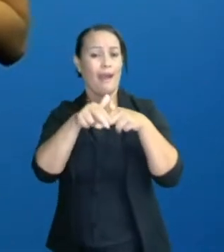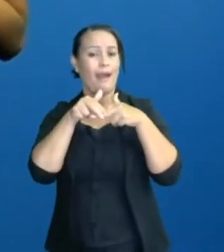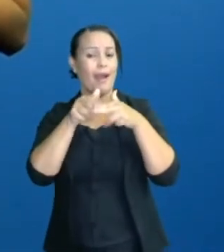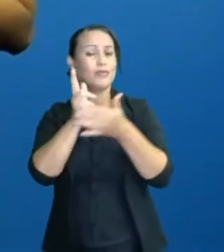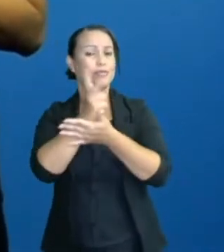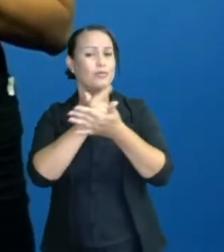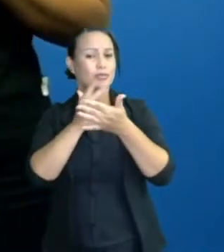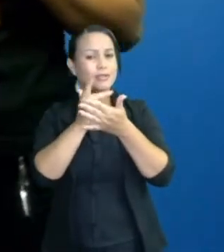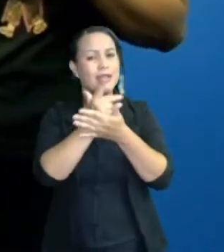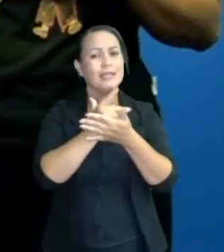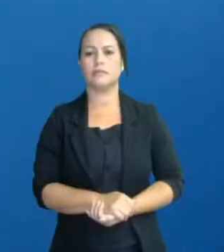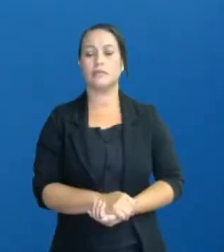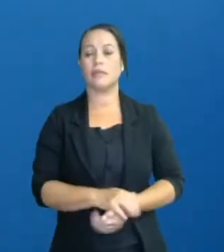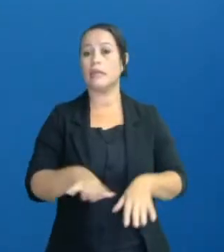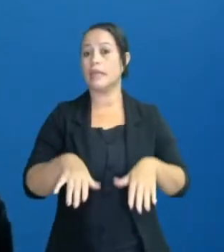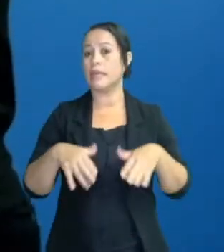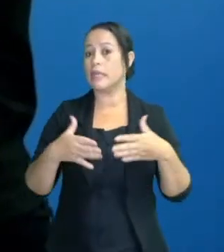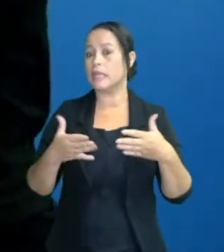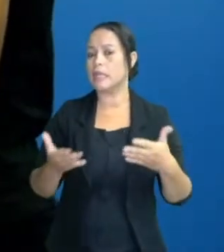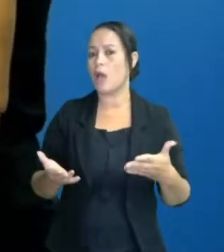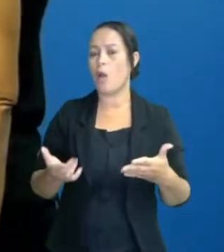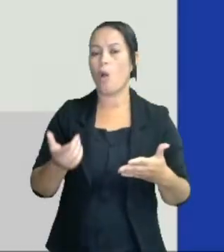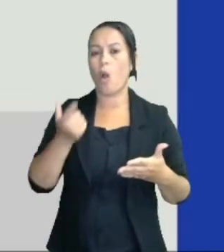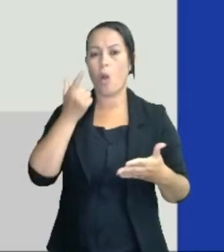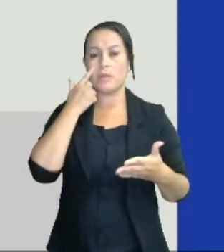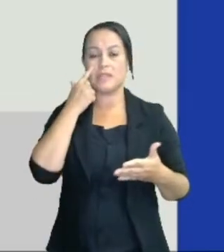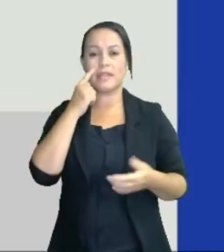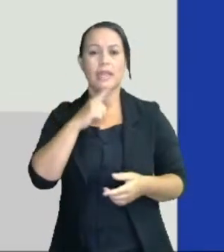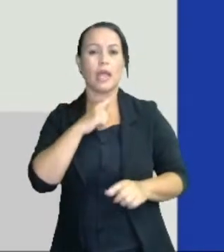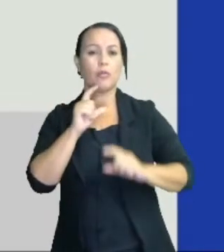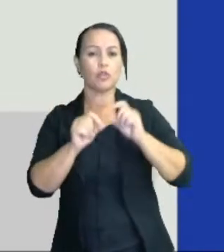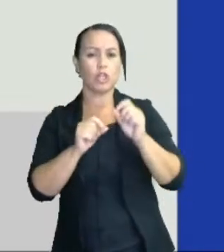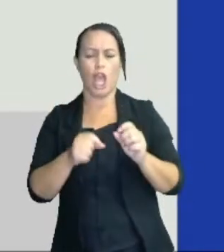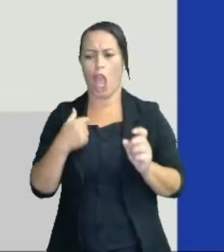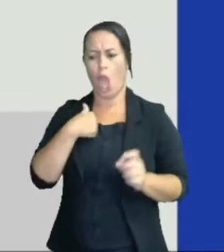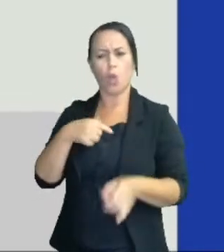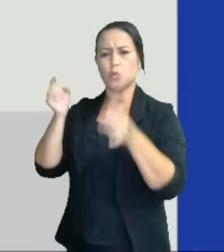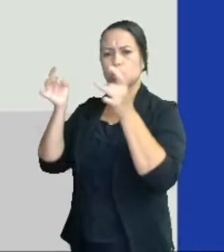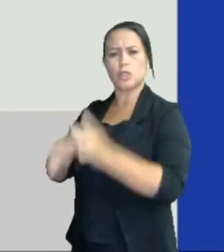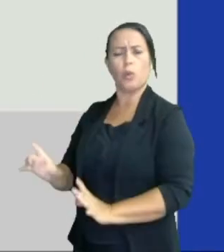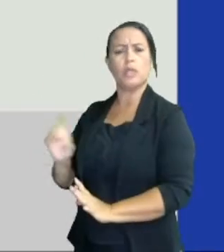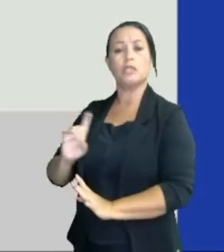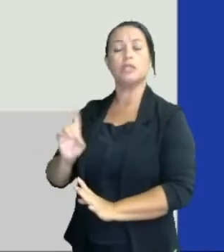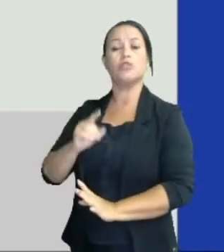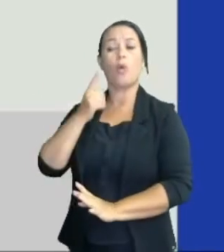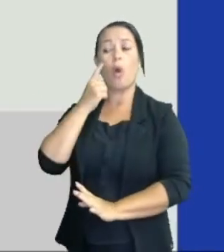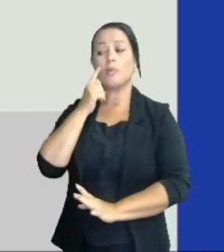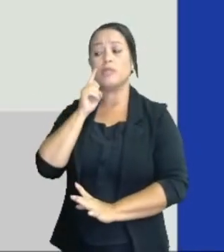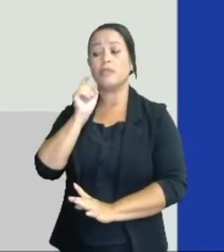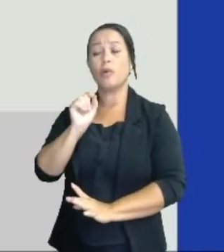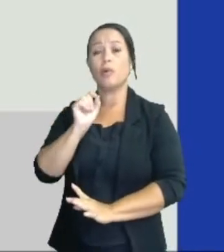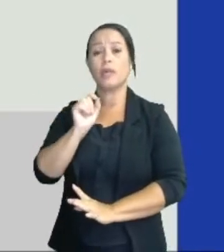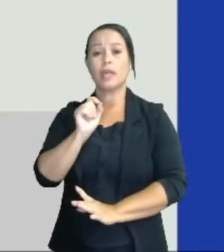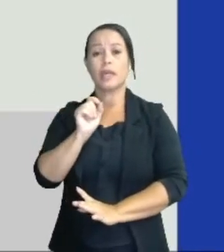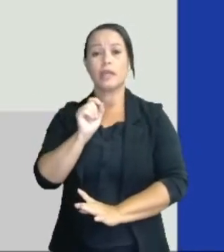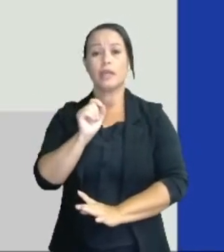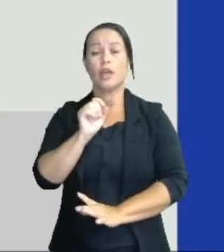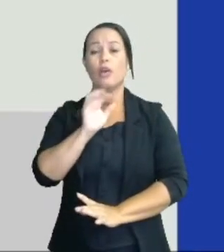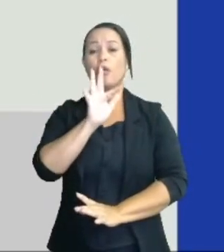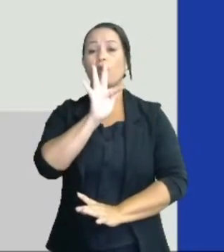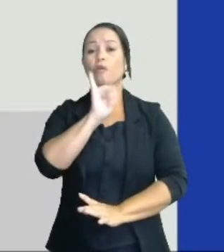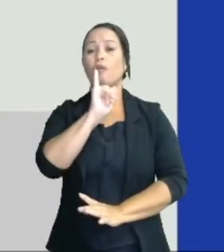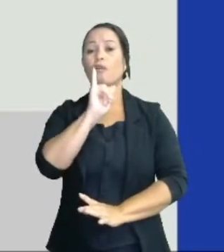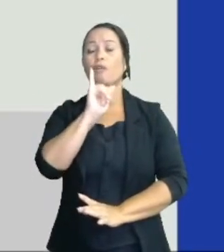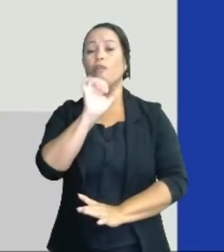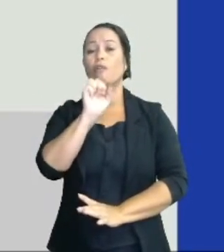gráficos, tá certo? Então, aqui a gente tem, ó, eu não desisto, e a gente tem aqui o fish,